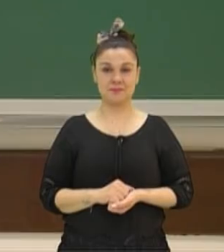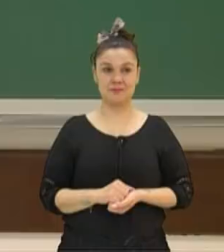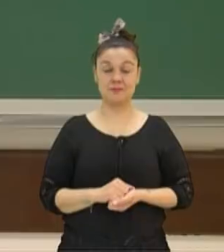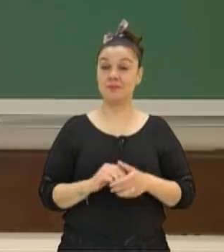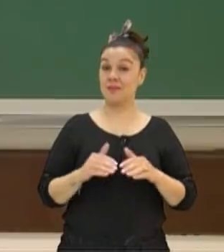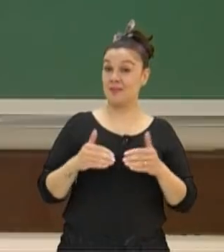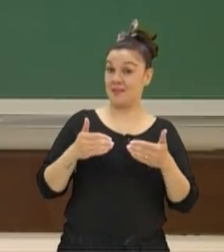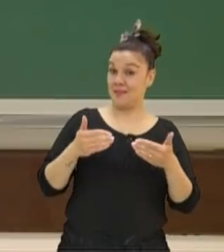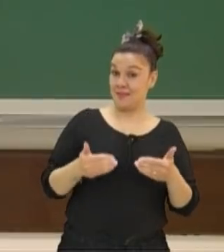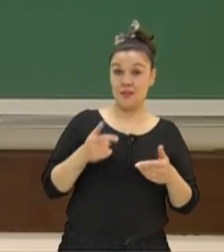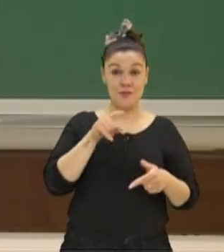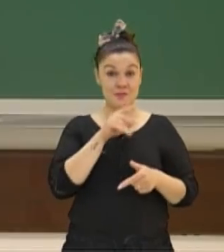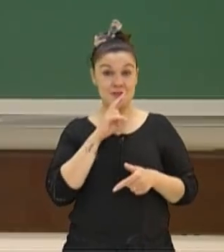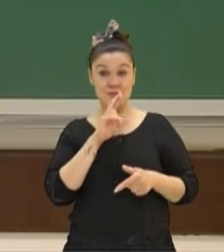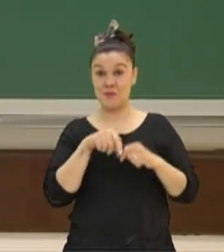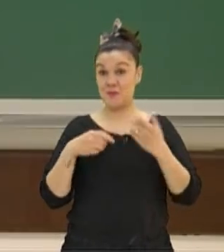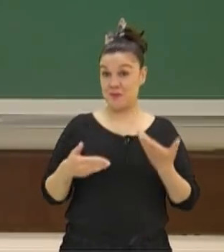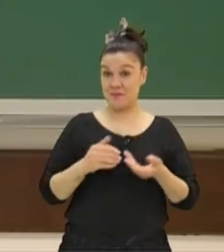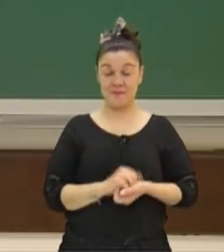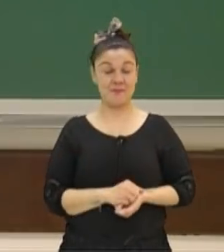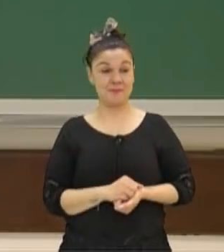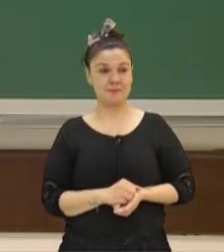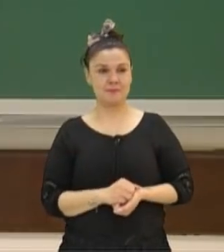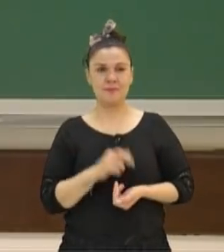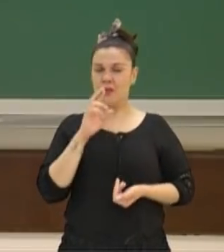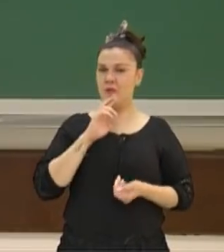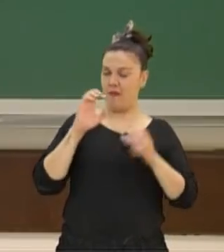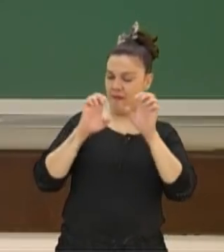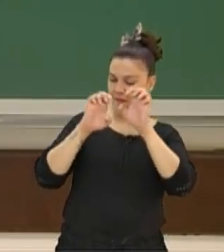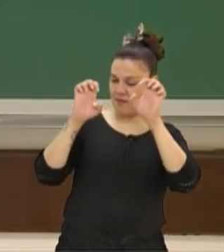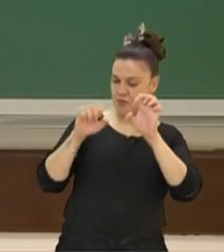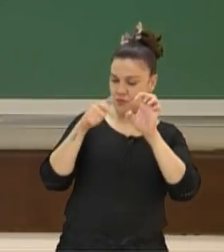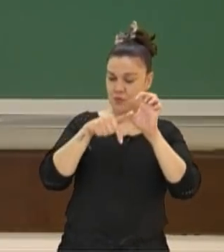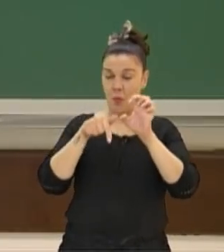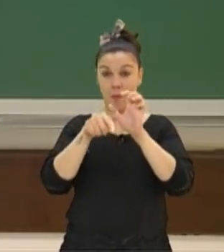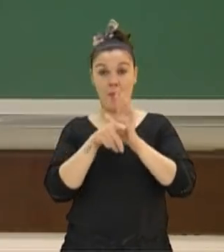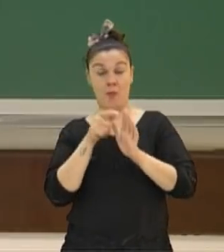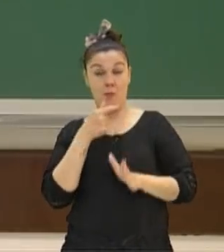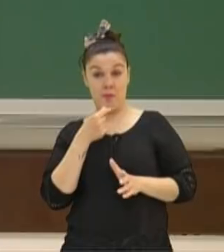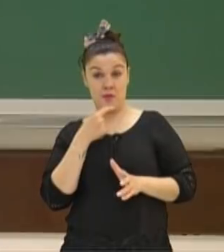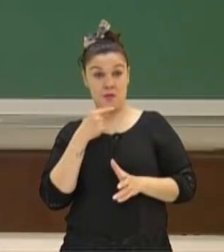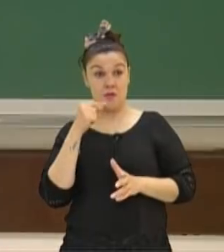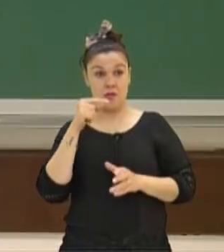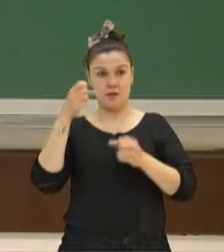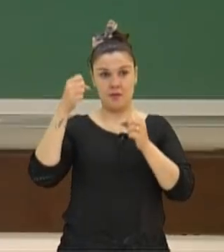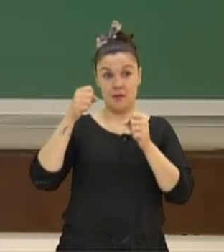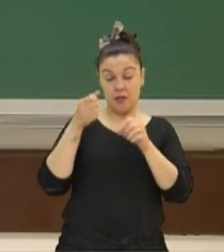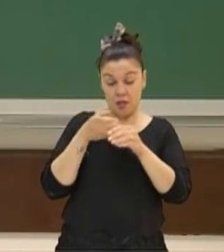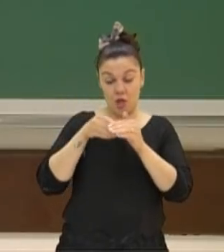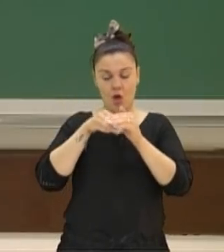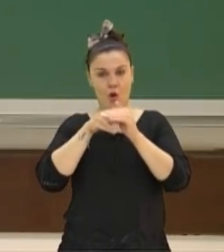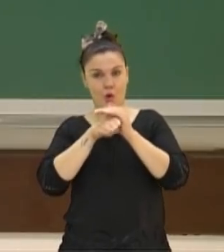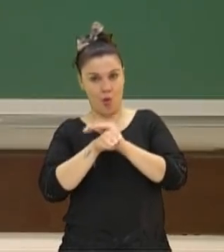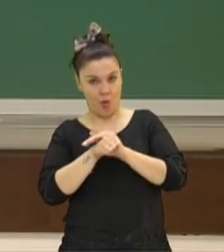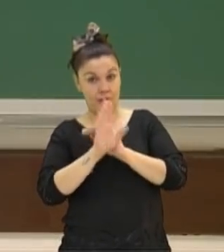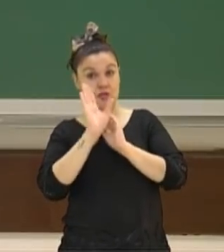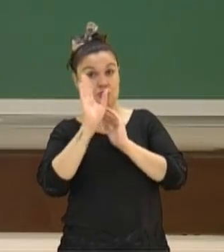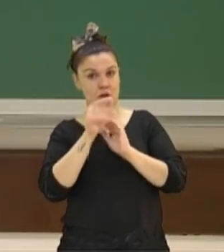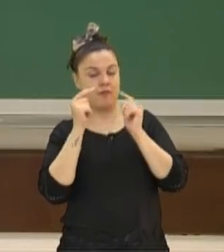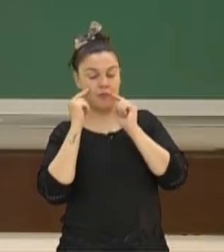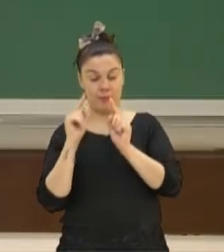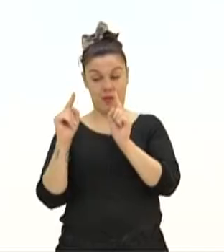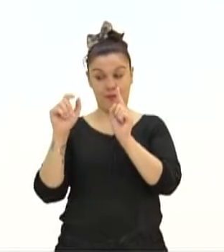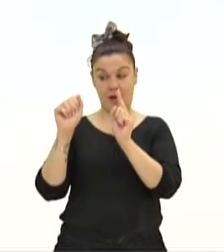E então, o que você respondeu aí? A estrutura do sistema genital masculino que armazena, como a gente viu na